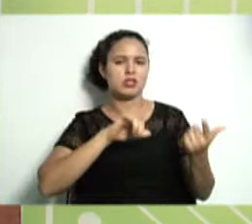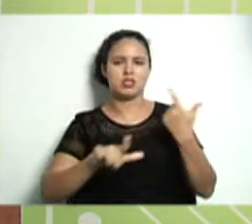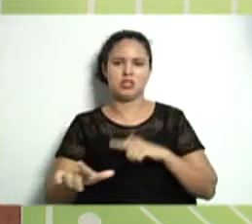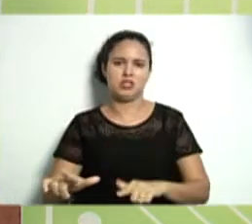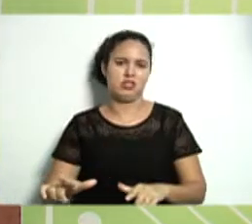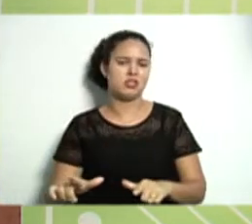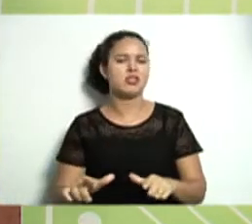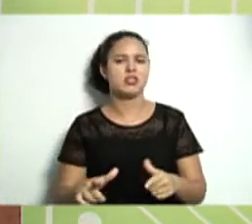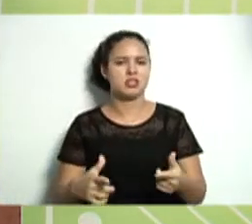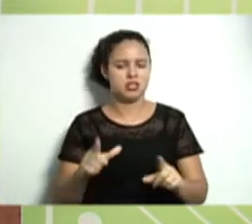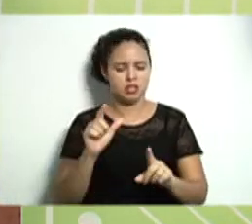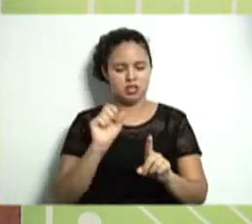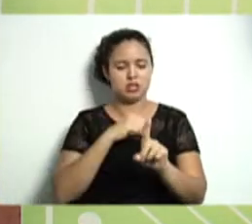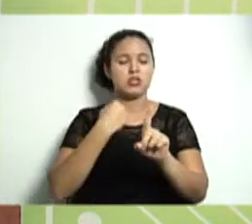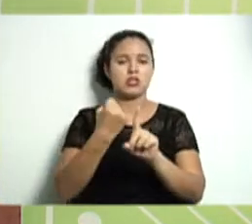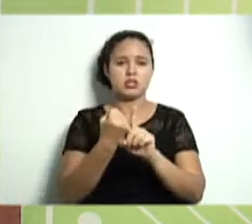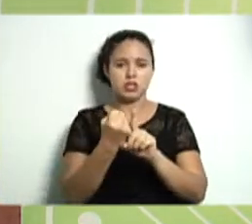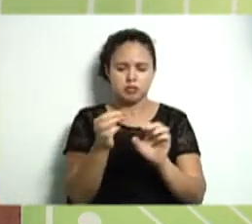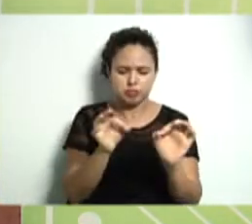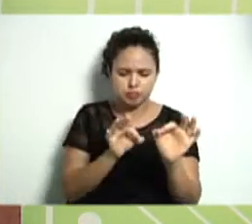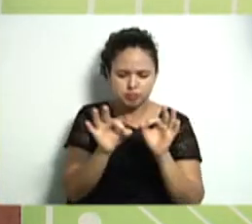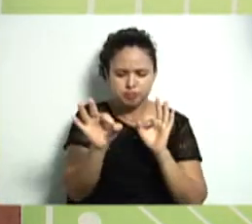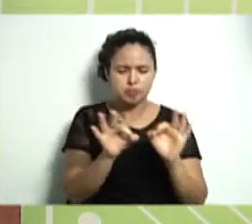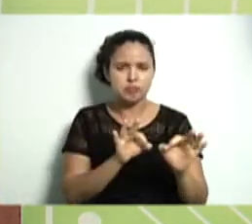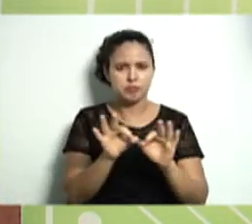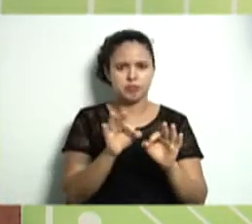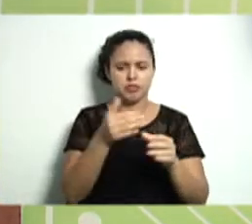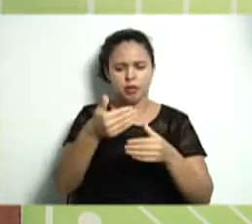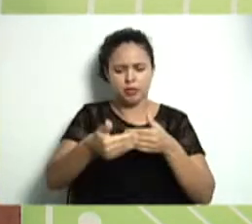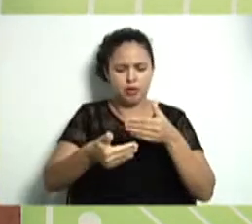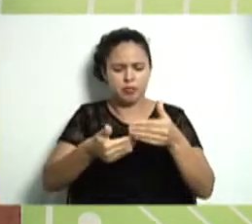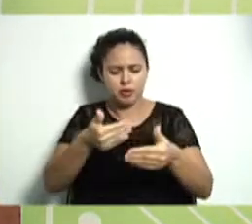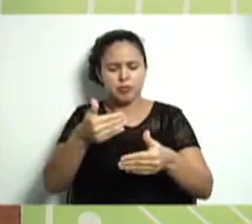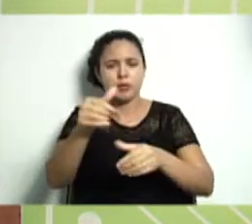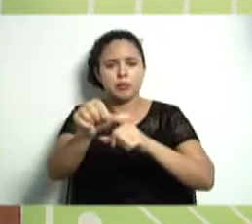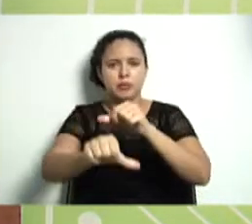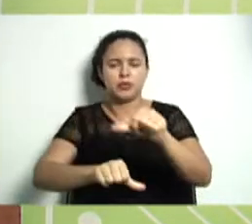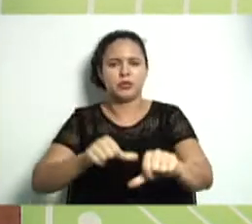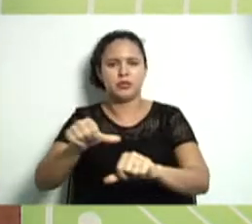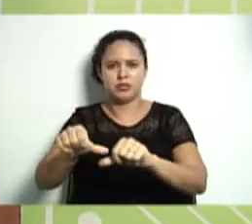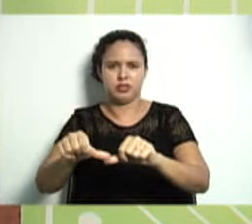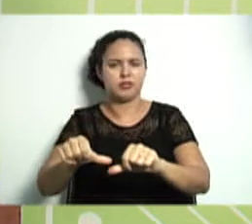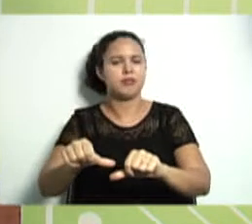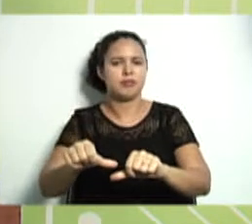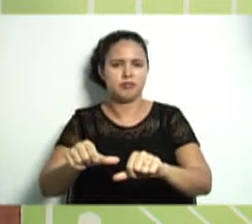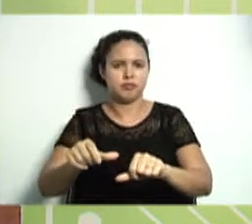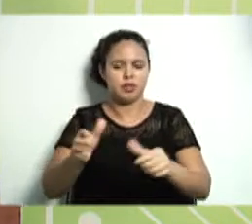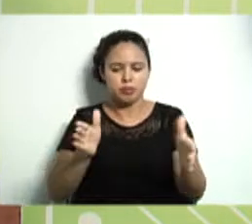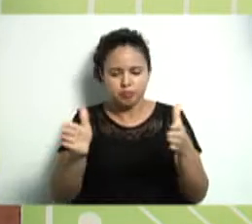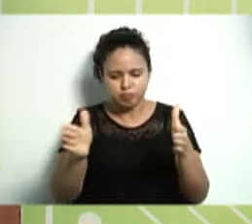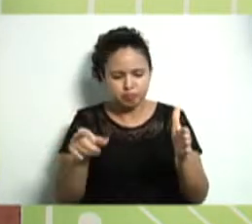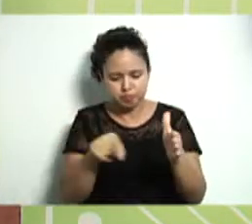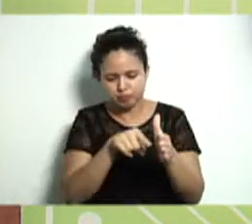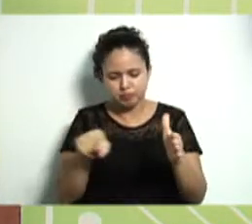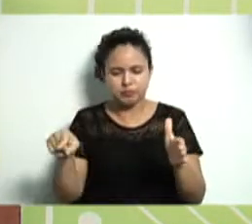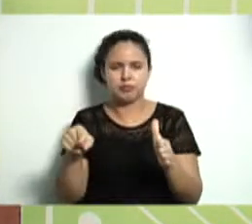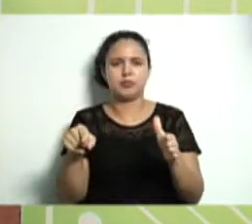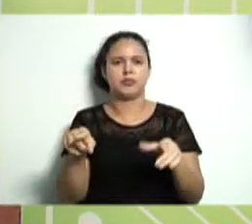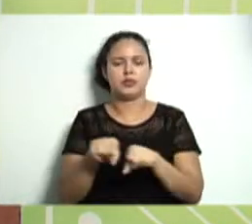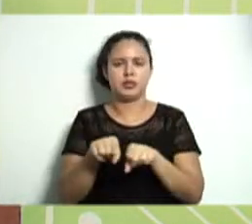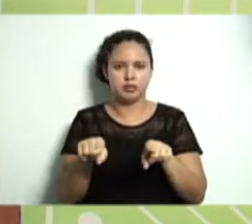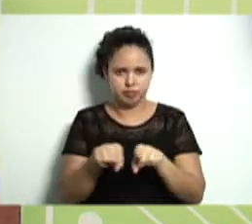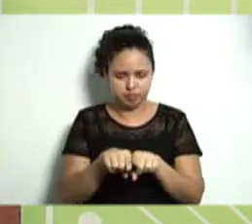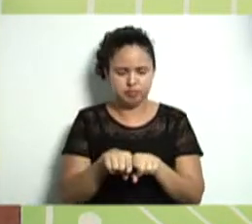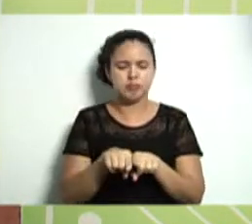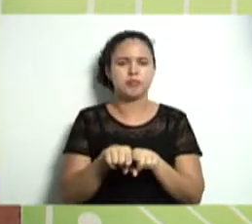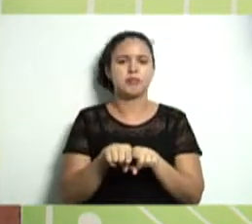se organiza para suprir essas necessidades vai variar no tempo, vai variar no espaço. Por quê? Porque